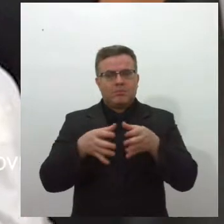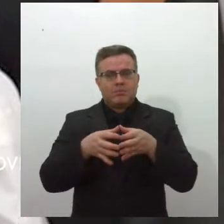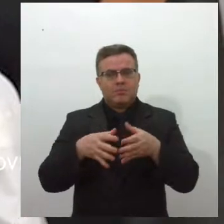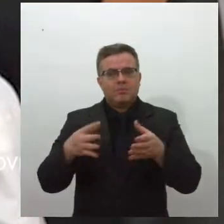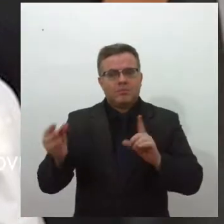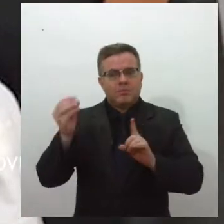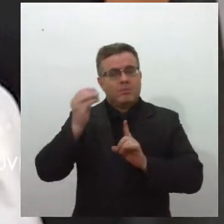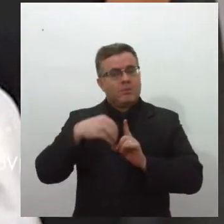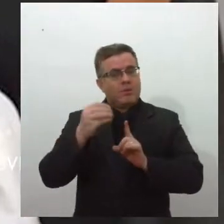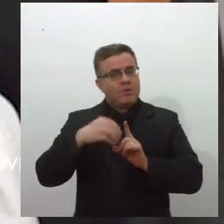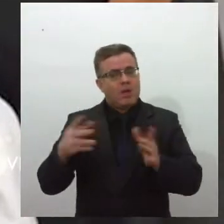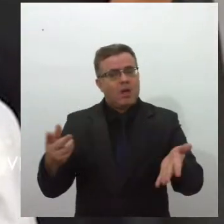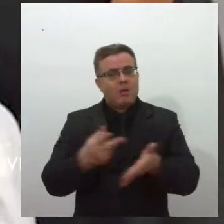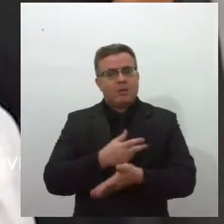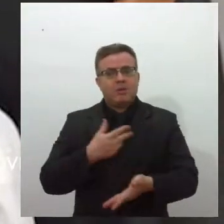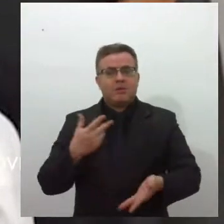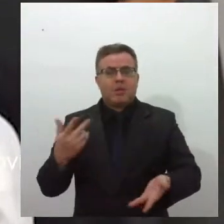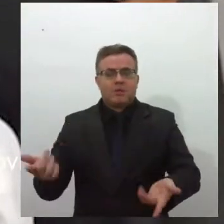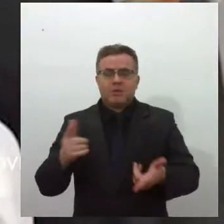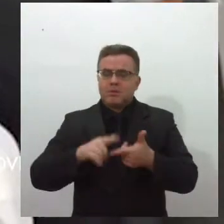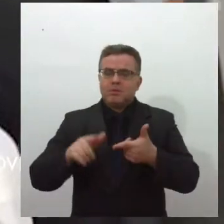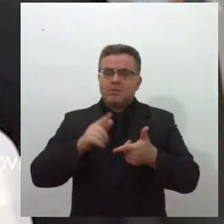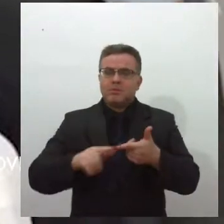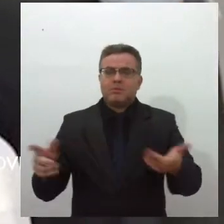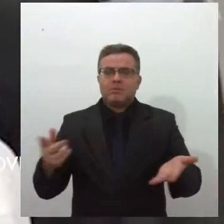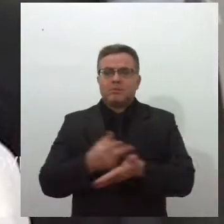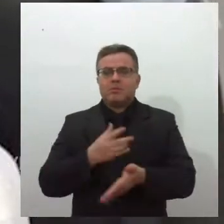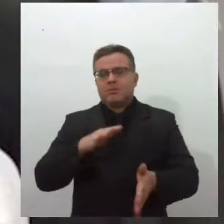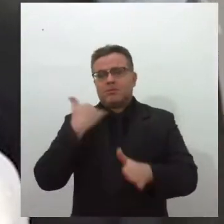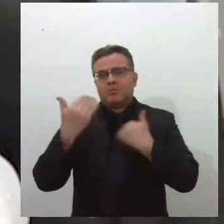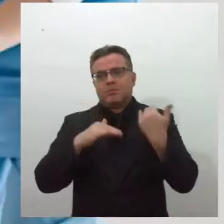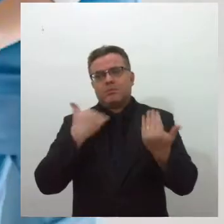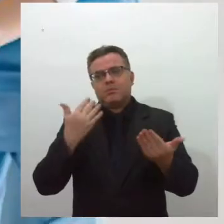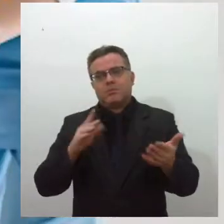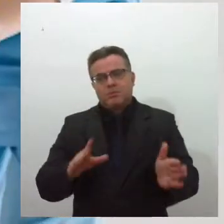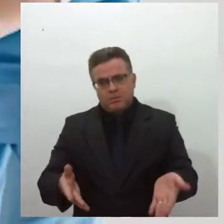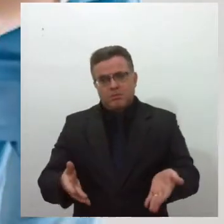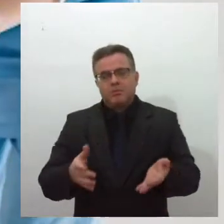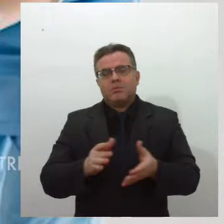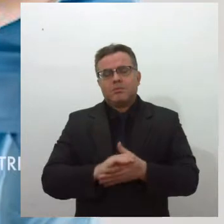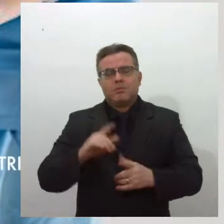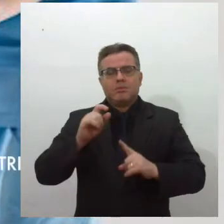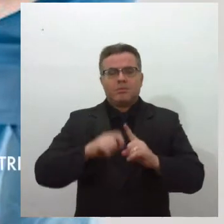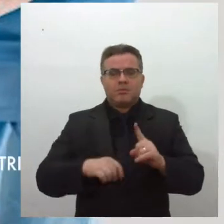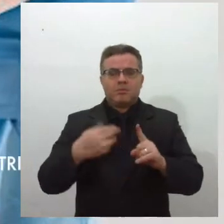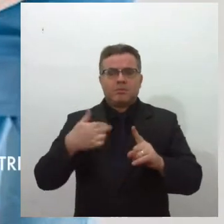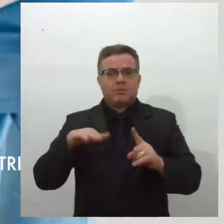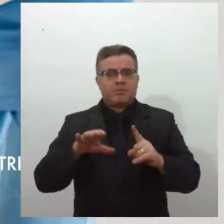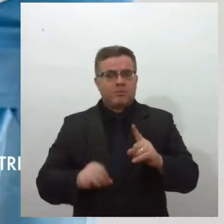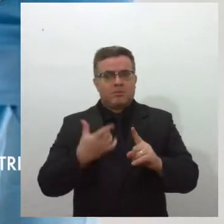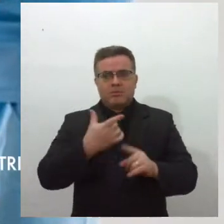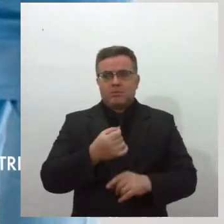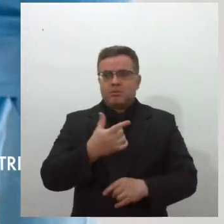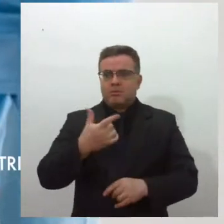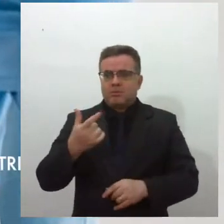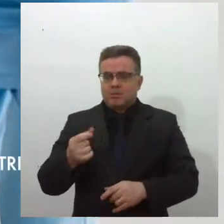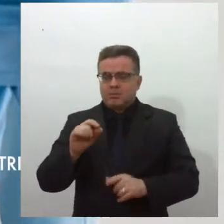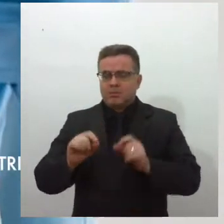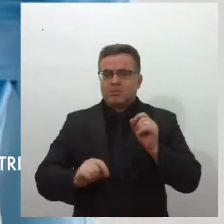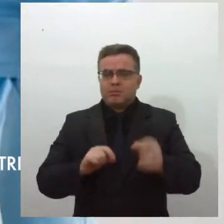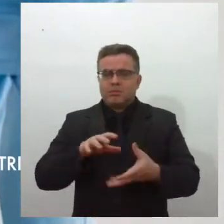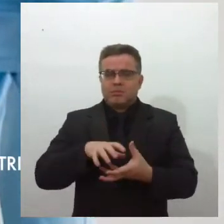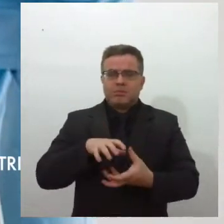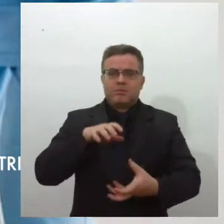aos casos graves da doença e com maior risco de mortalidade. Em março de 2020, os idosos representavam